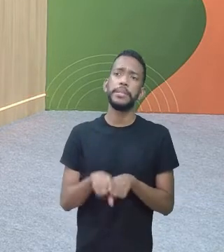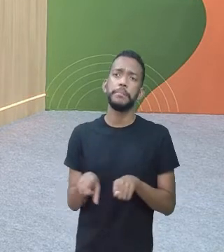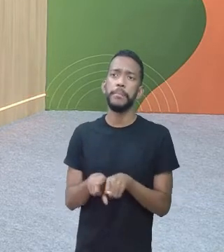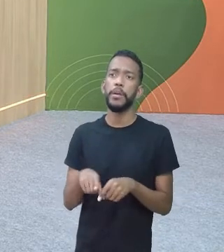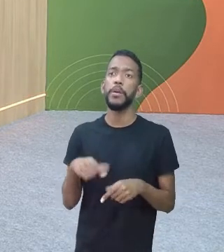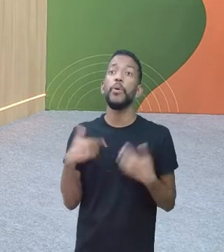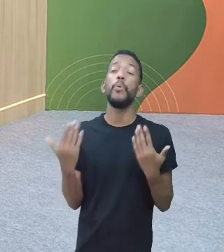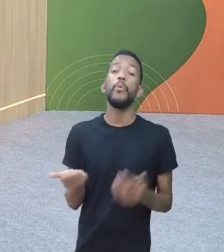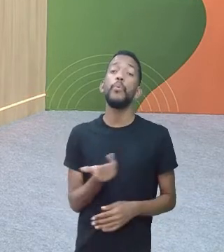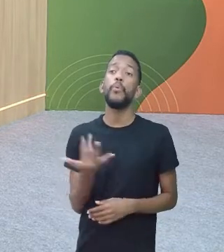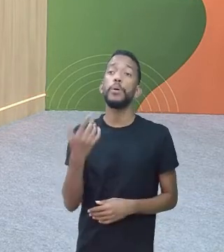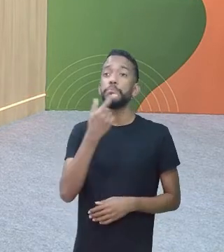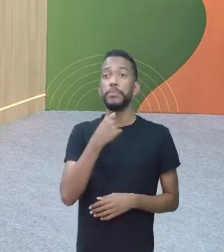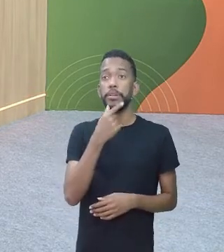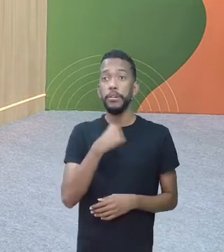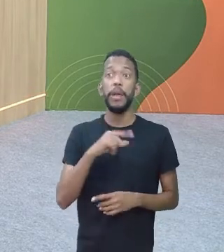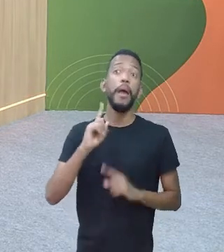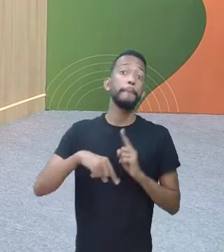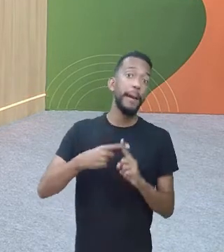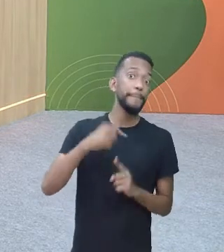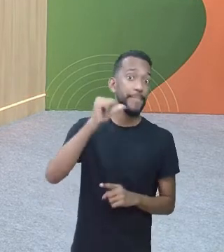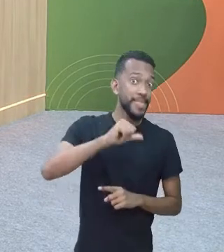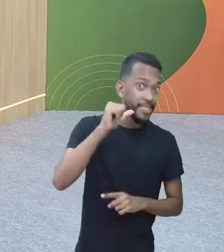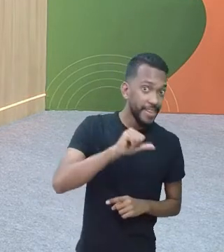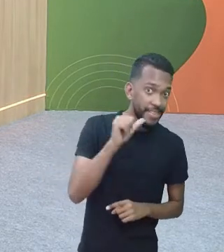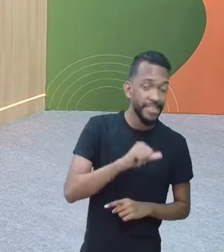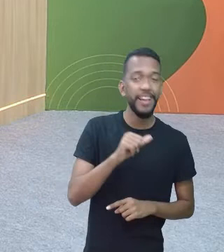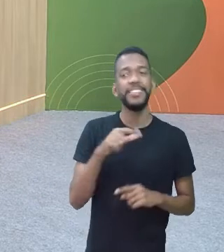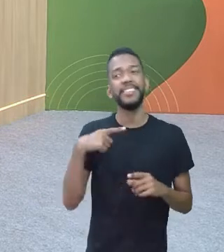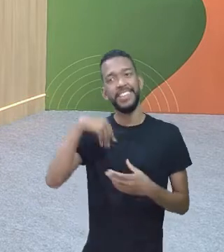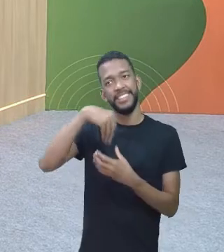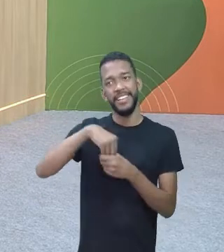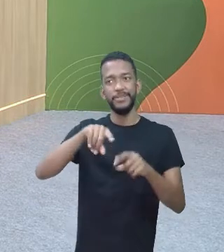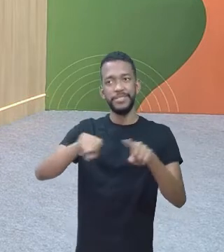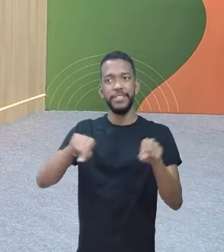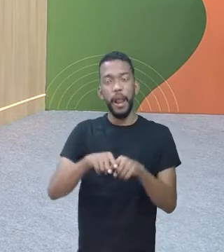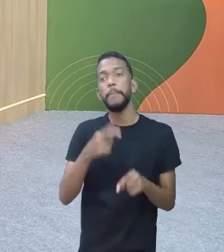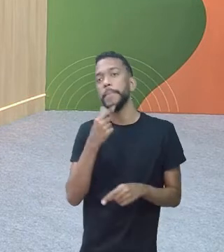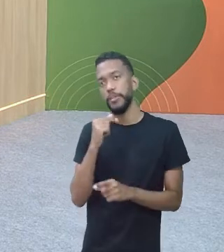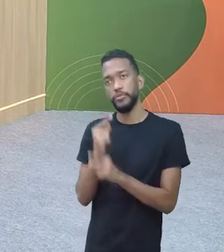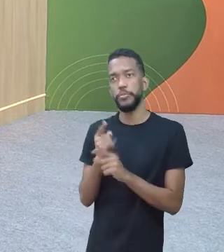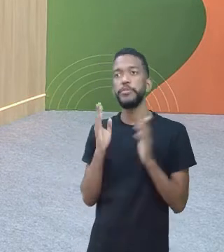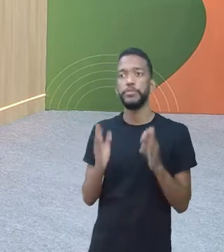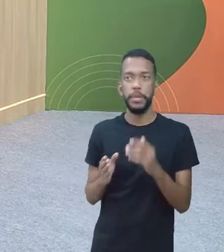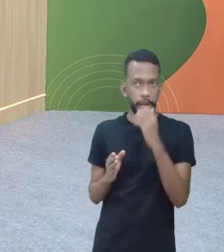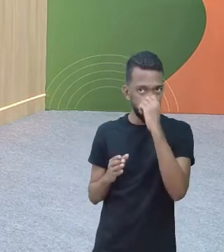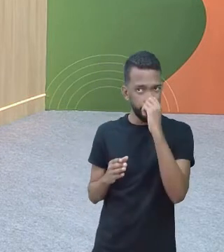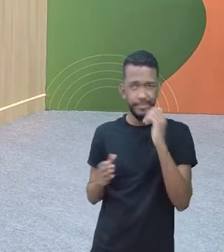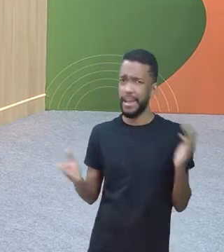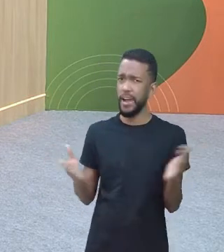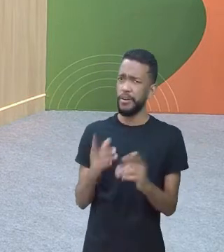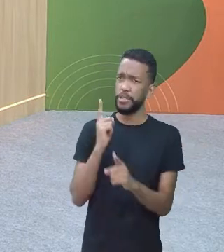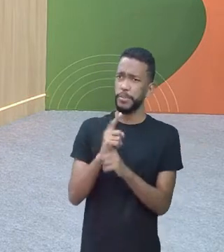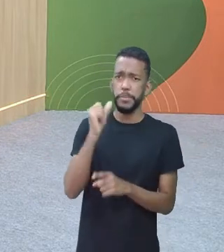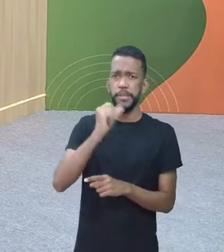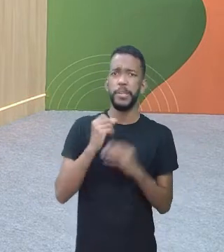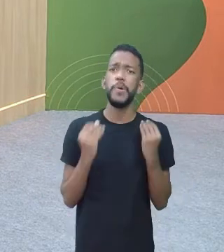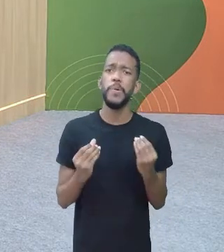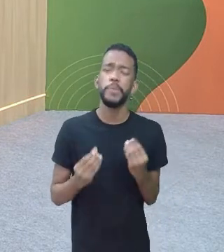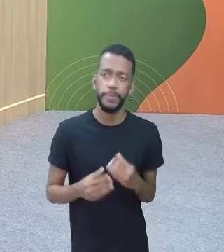Quantos meninos e meninas tem nessa sala? Descobrimos os meninos. E agora, para descobrir as